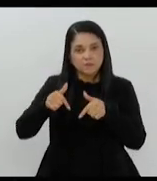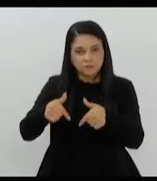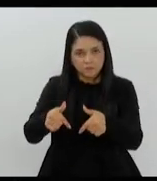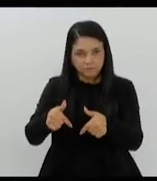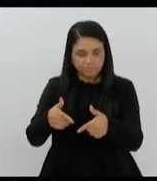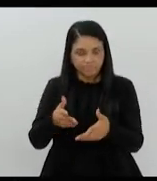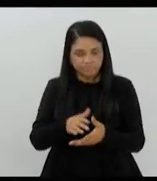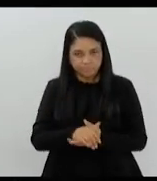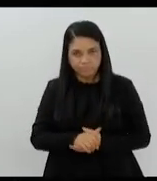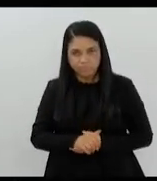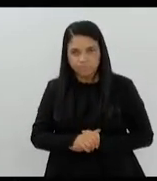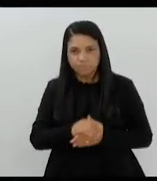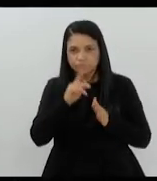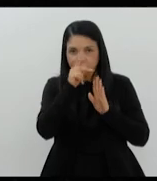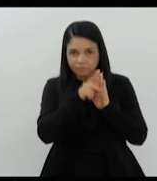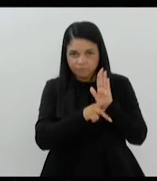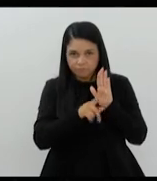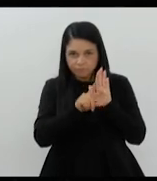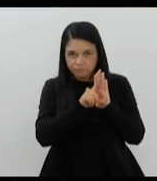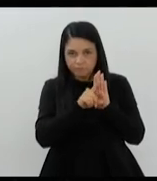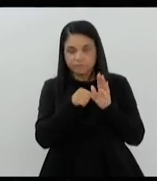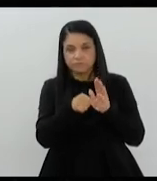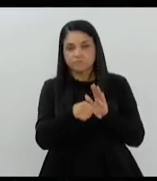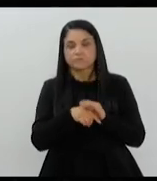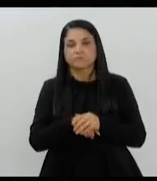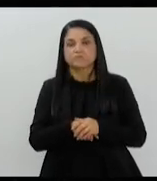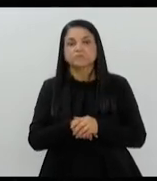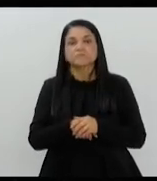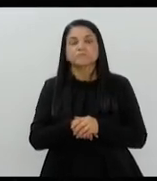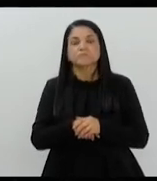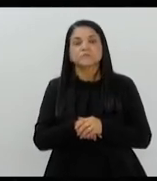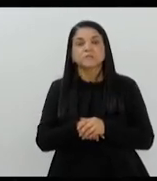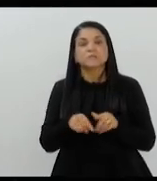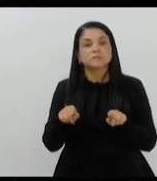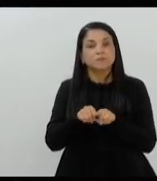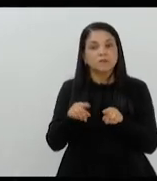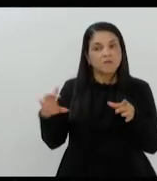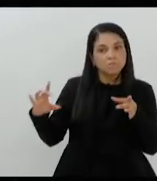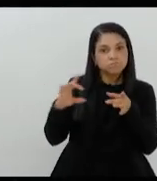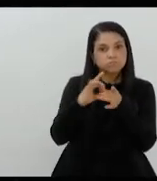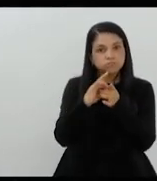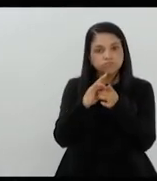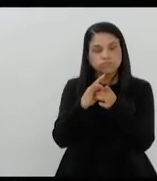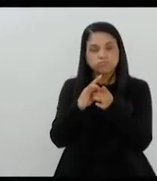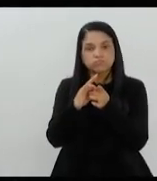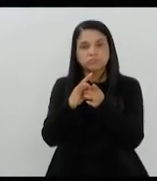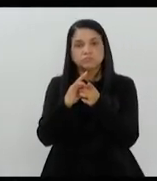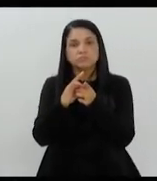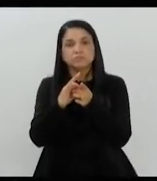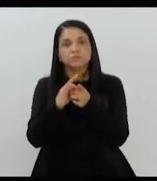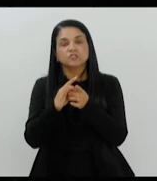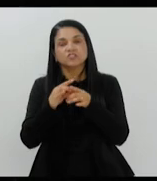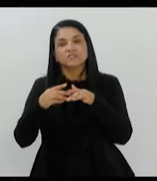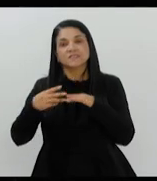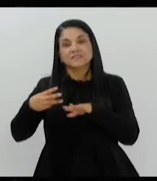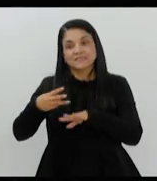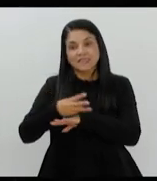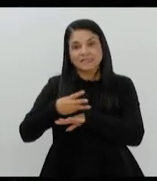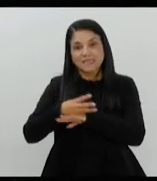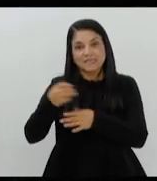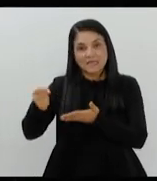mesmos. E, nesse trambolho, vem uma locação imensa de terceirizados.